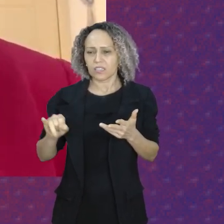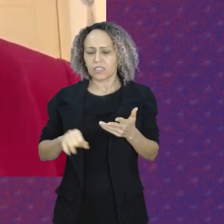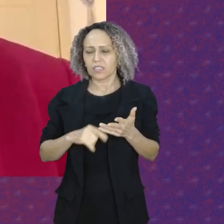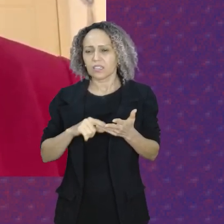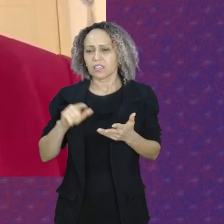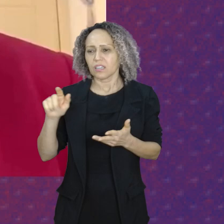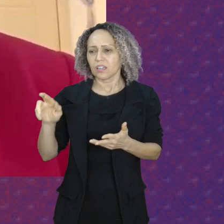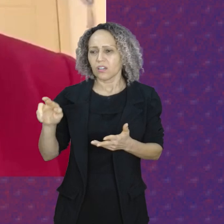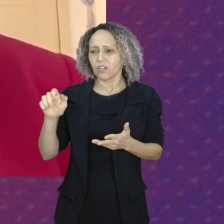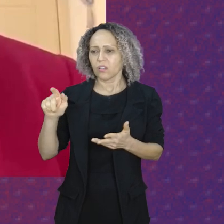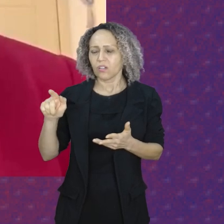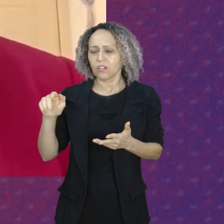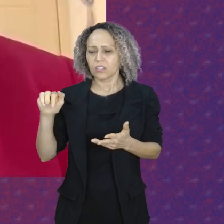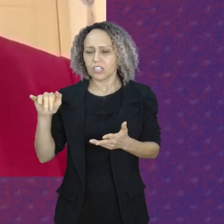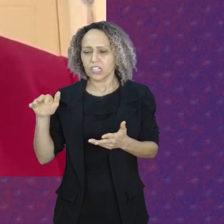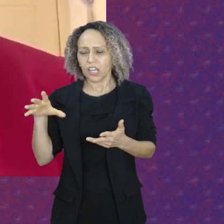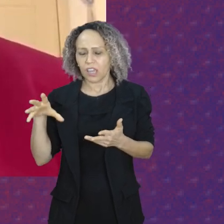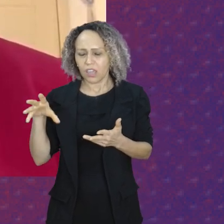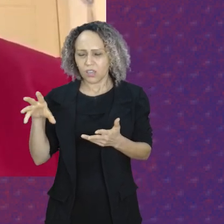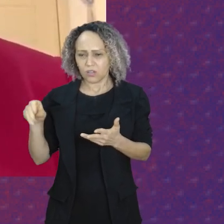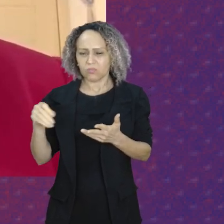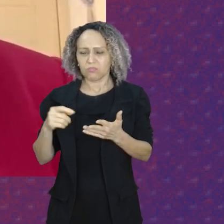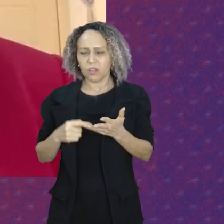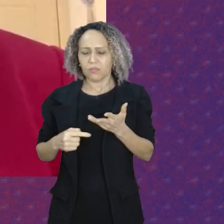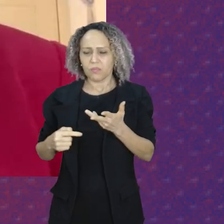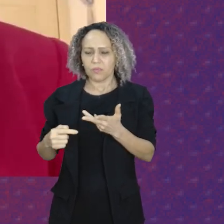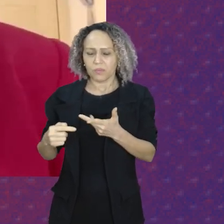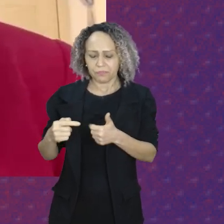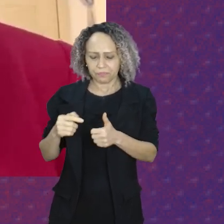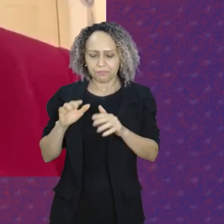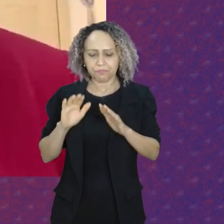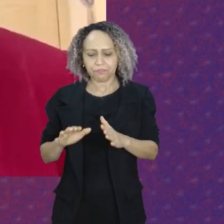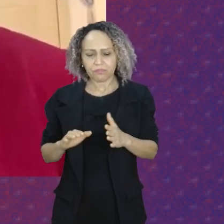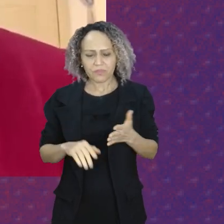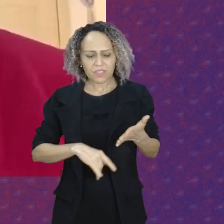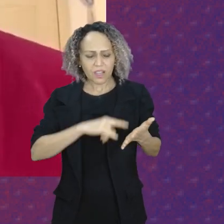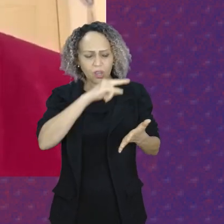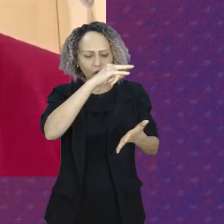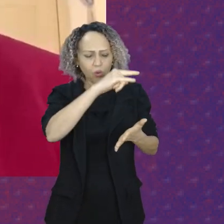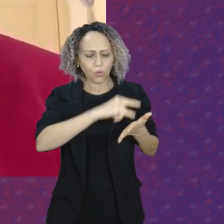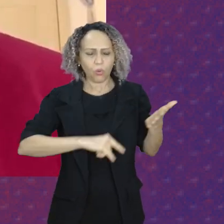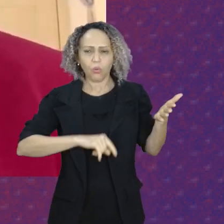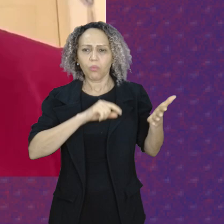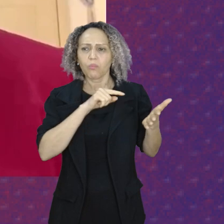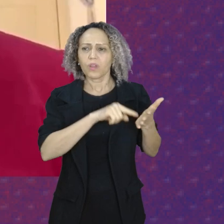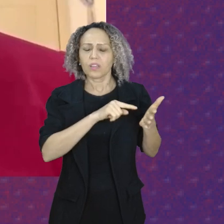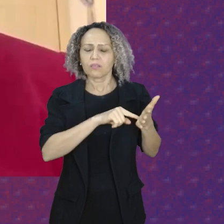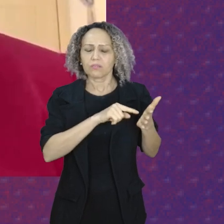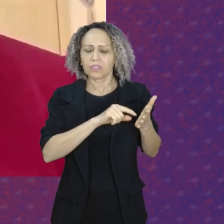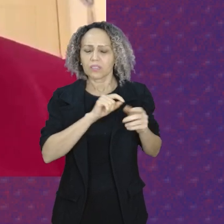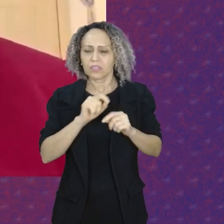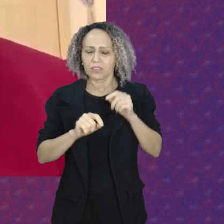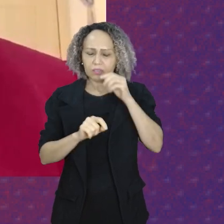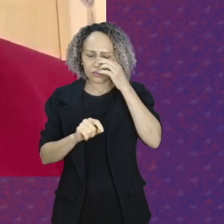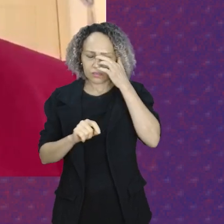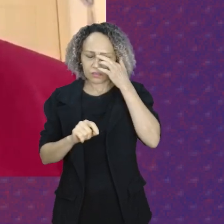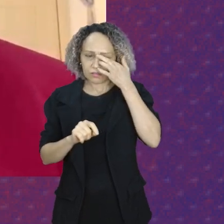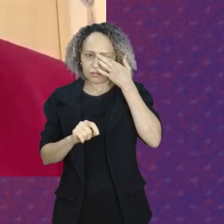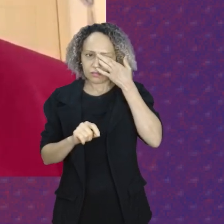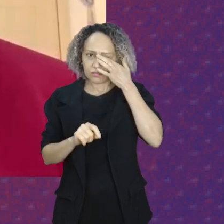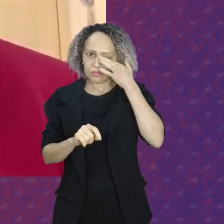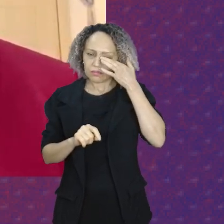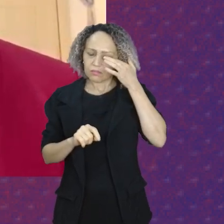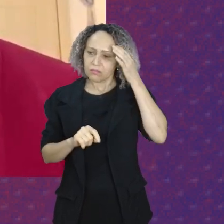Rogério Sotile. Nós fizemos este manifesto face ao desmonte total das políticas